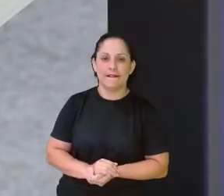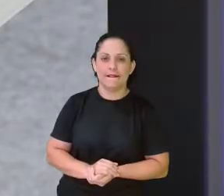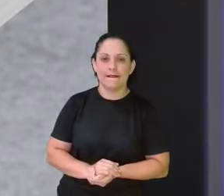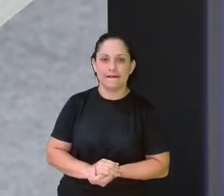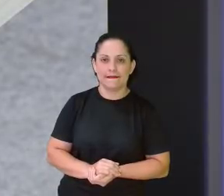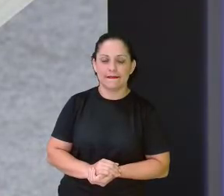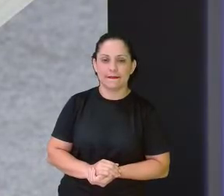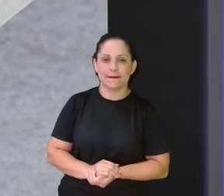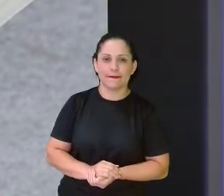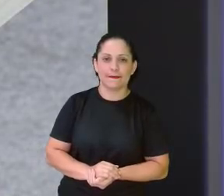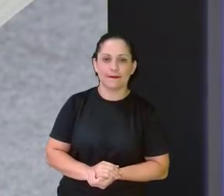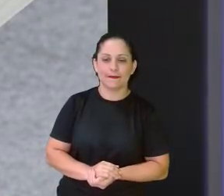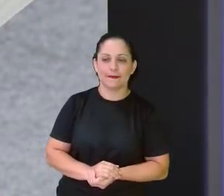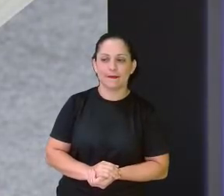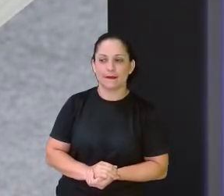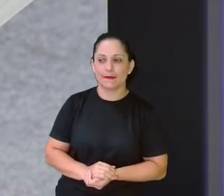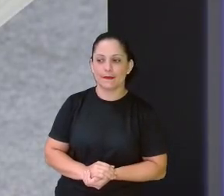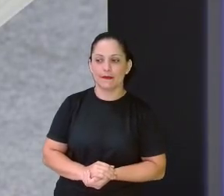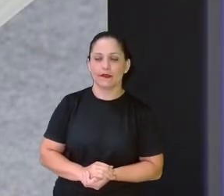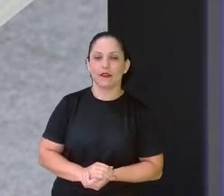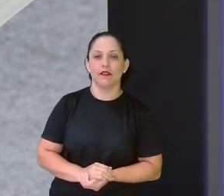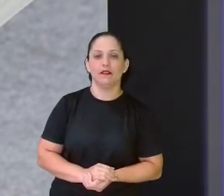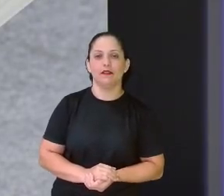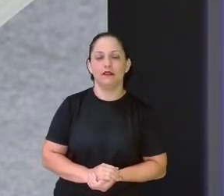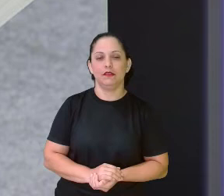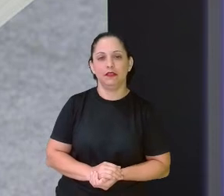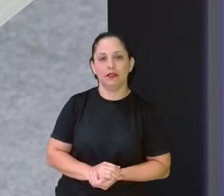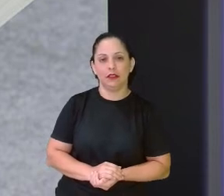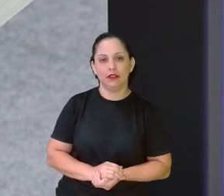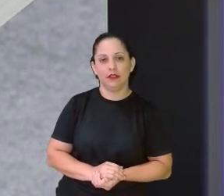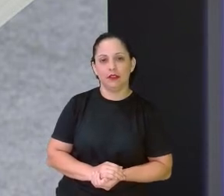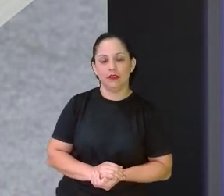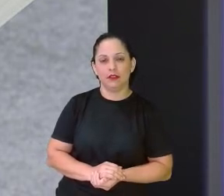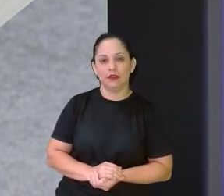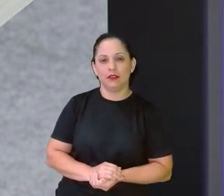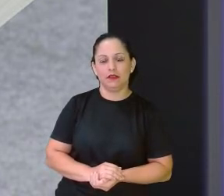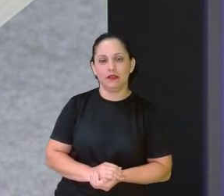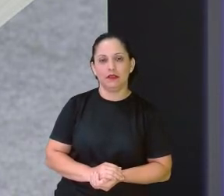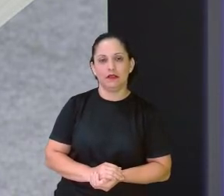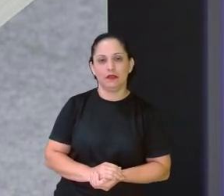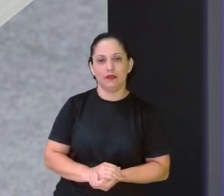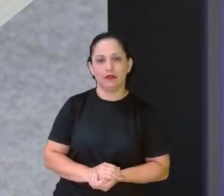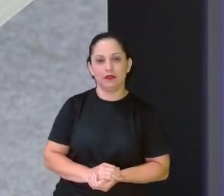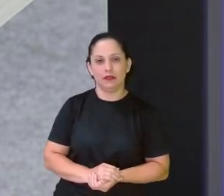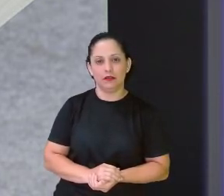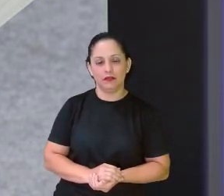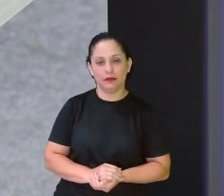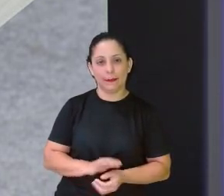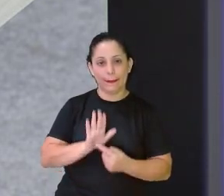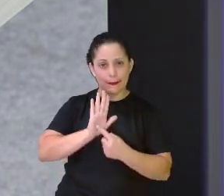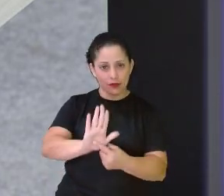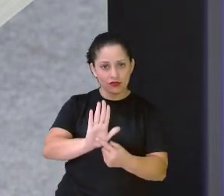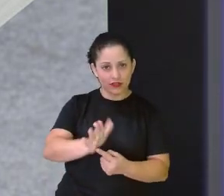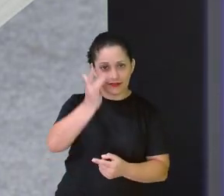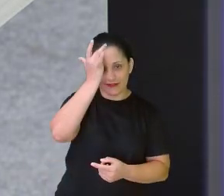com o número 5 aqui primeiro, depois a gente vai elevando o nível. Mostrar, facinho.